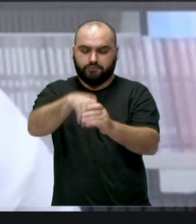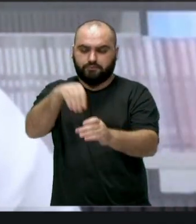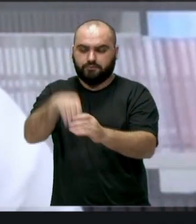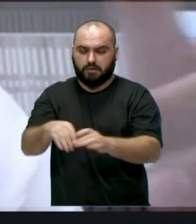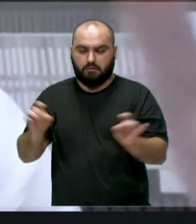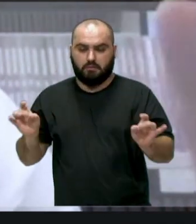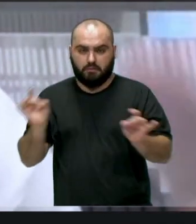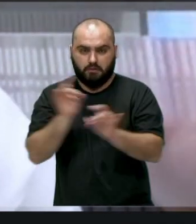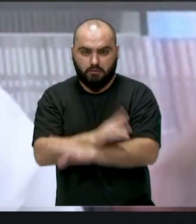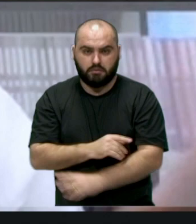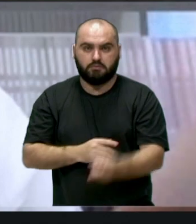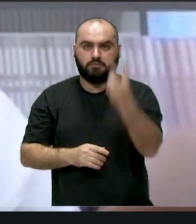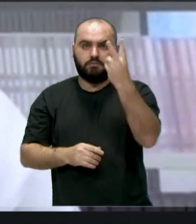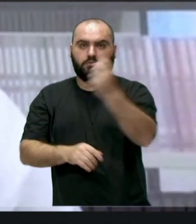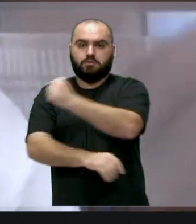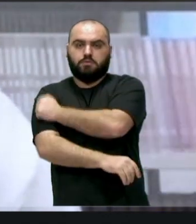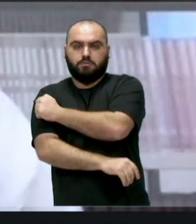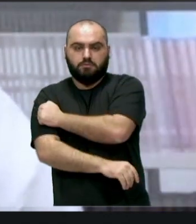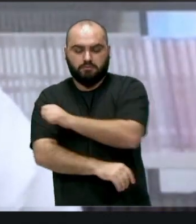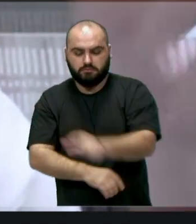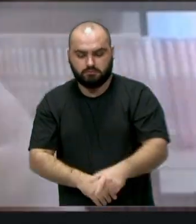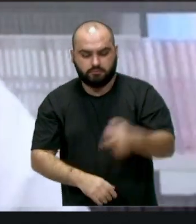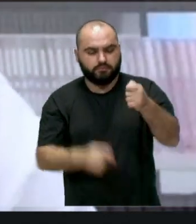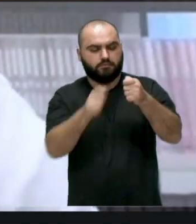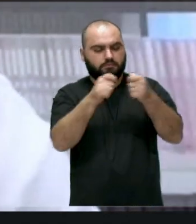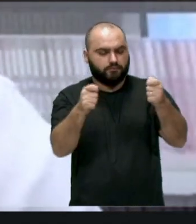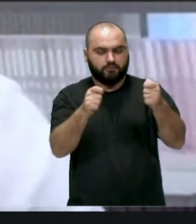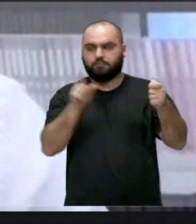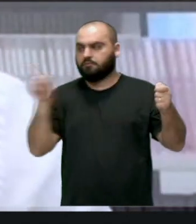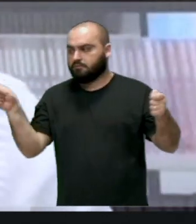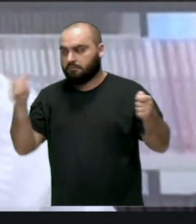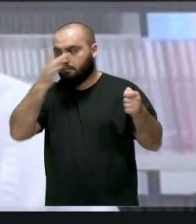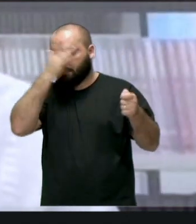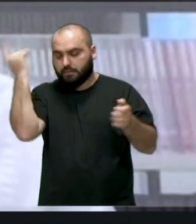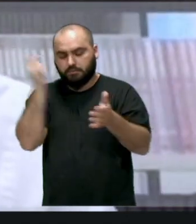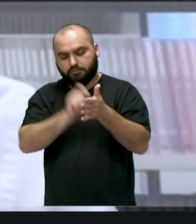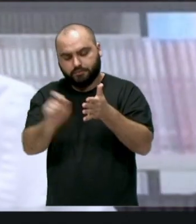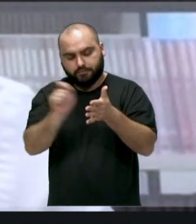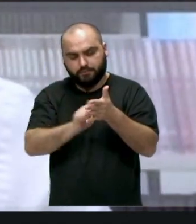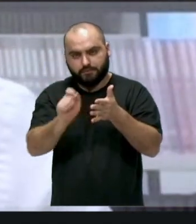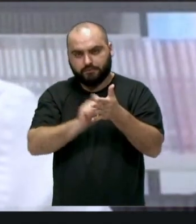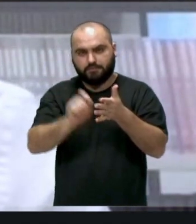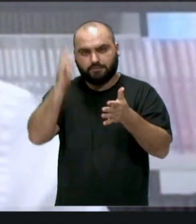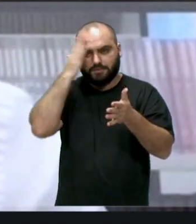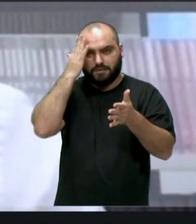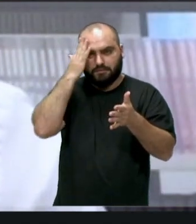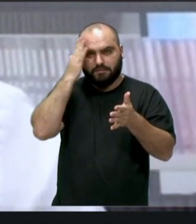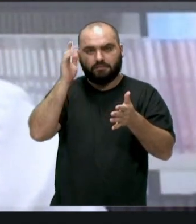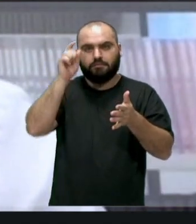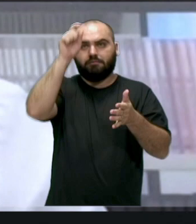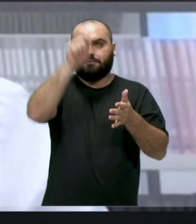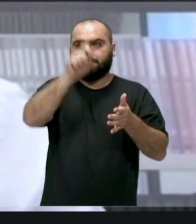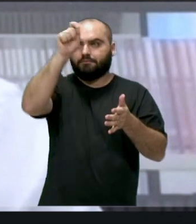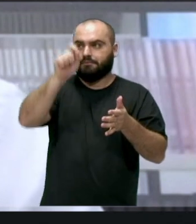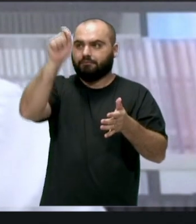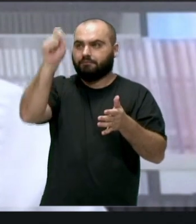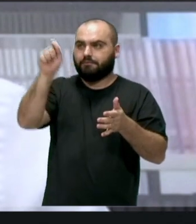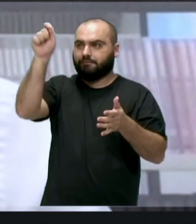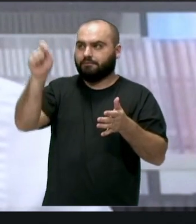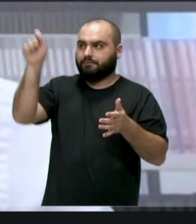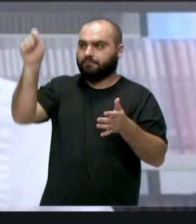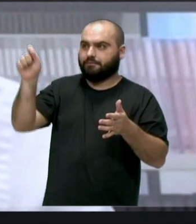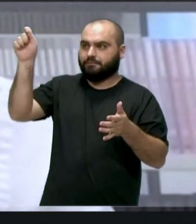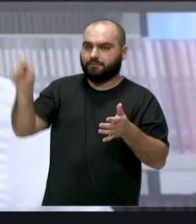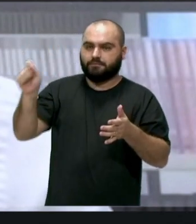quando acaba, 2 alunos vão tirando os votos, vão contando, e um terceiro vai, através daqueles risquinhos no quadro negro, fazendo a contagem dos